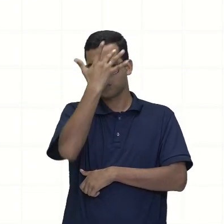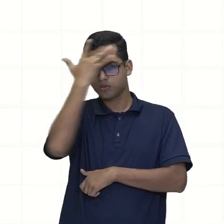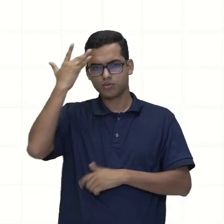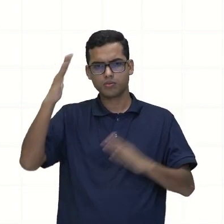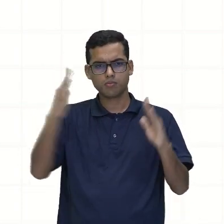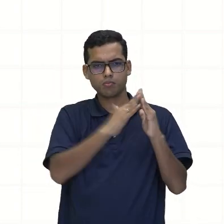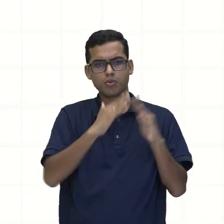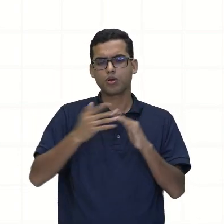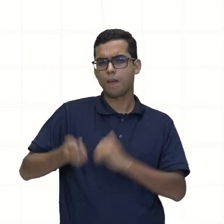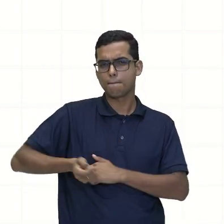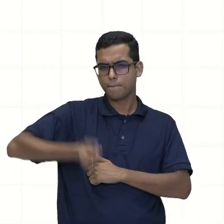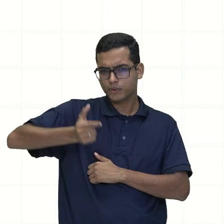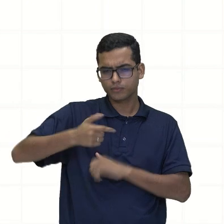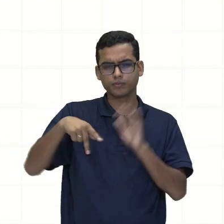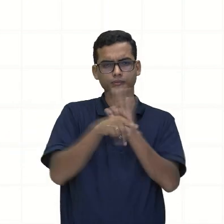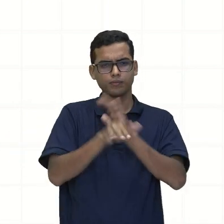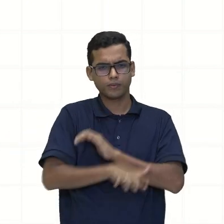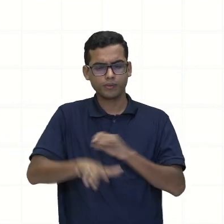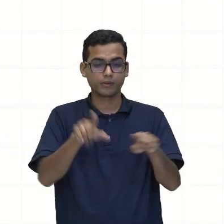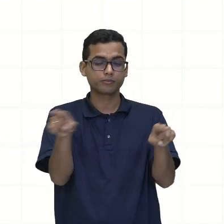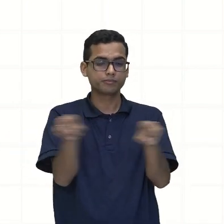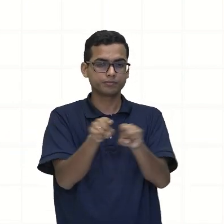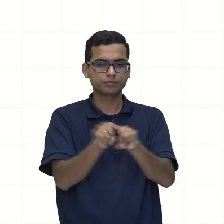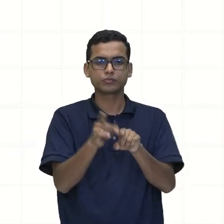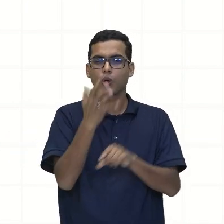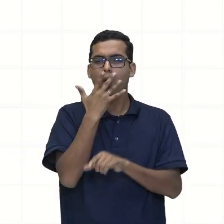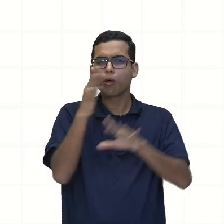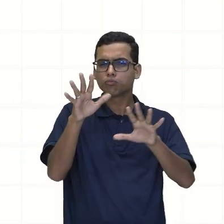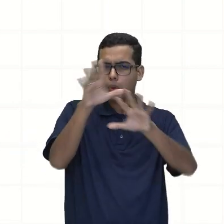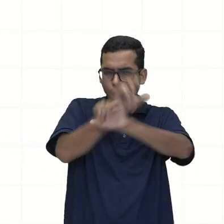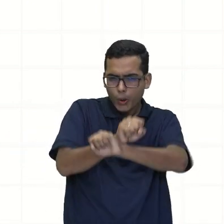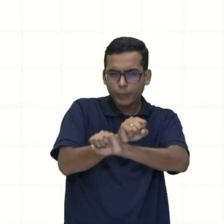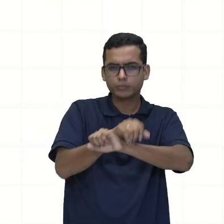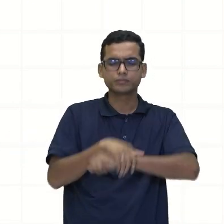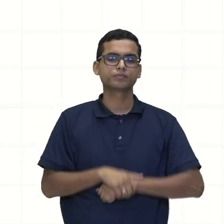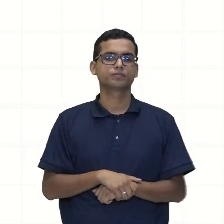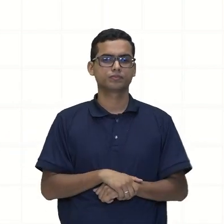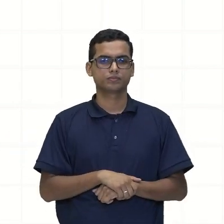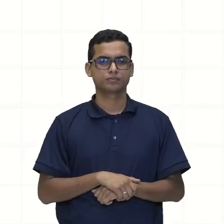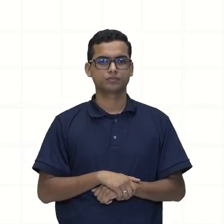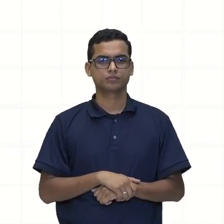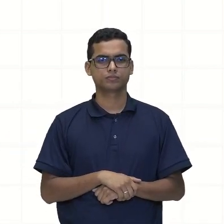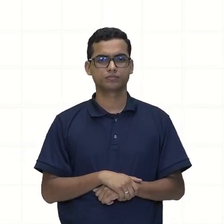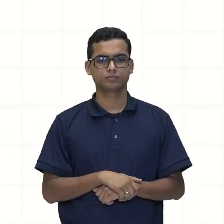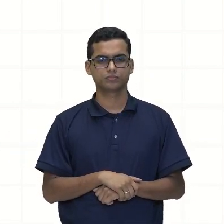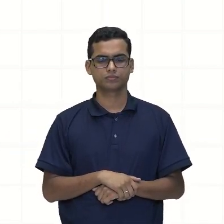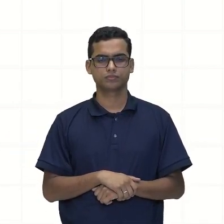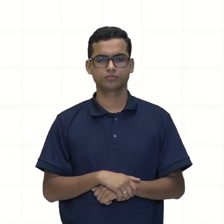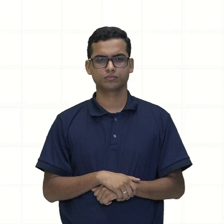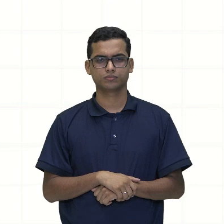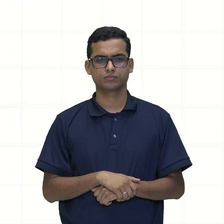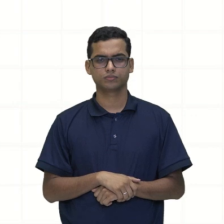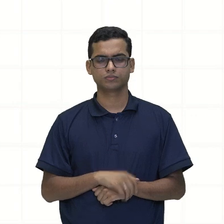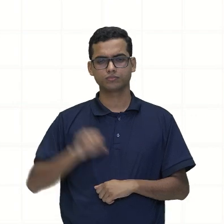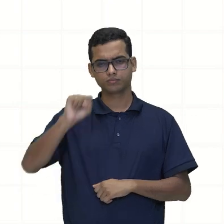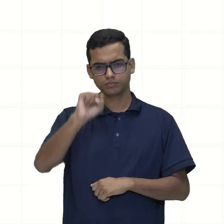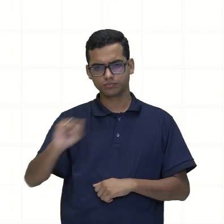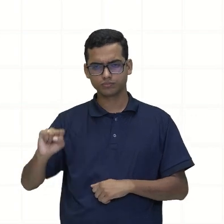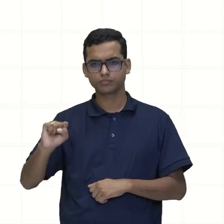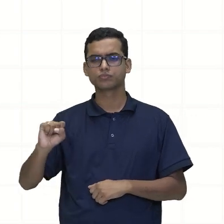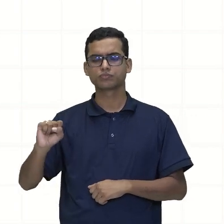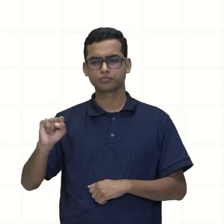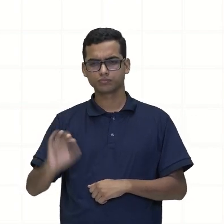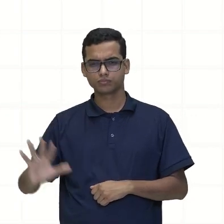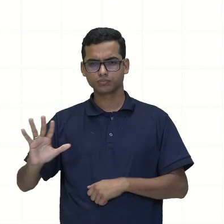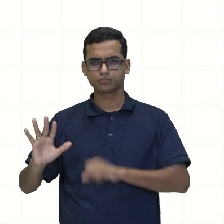quilômetros quadrados. Os tons mais escuros, eles estão aí concentrados nas regiões sudeste, sul e